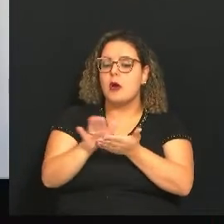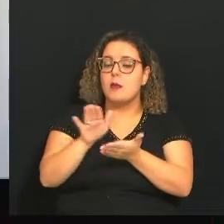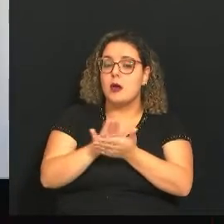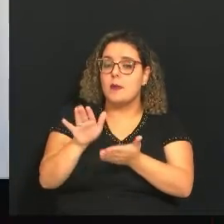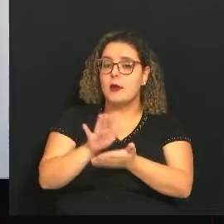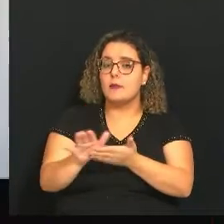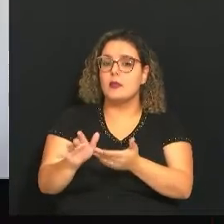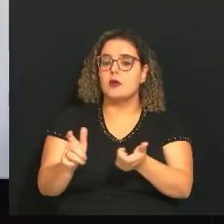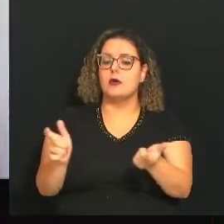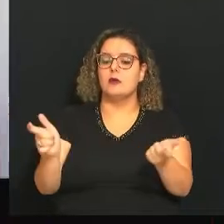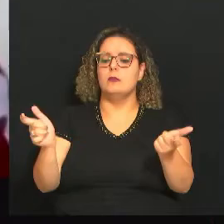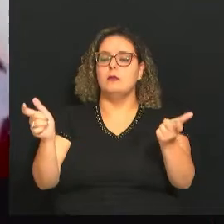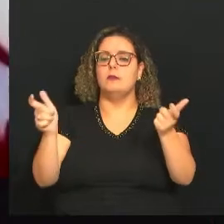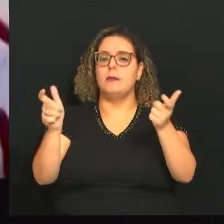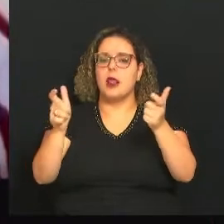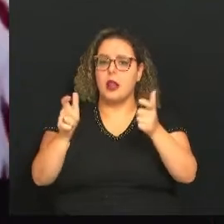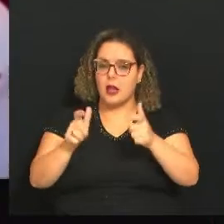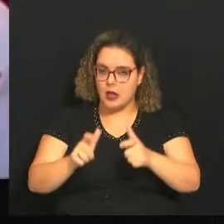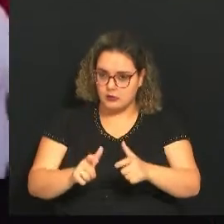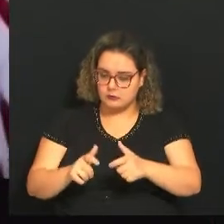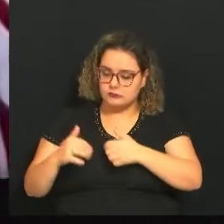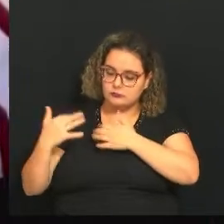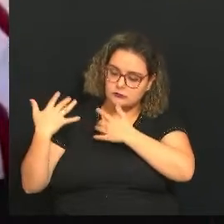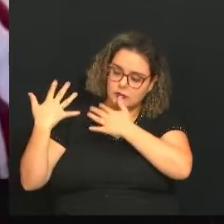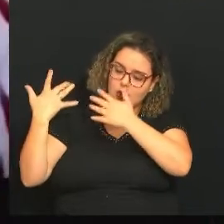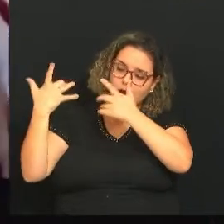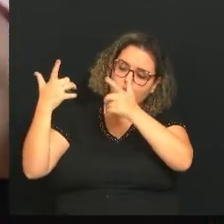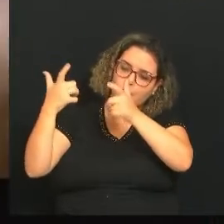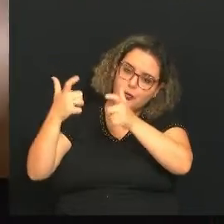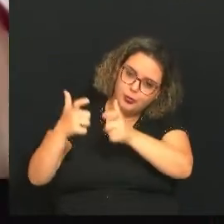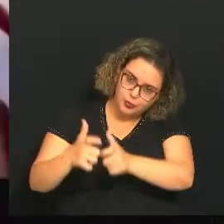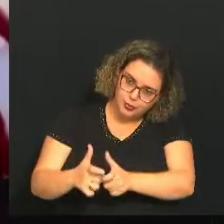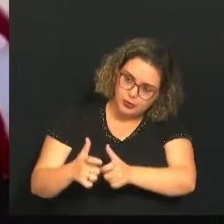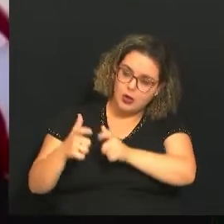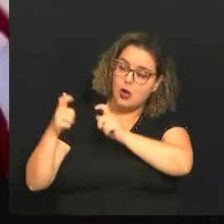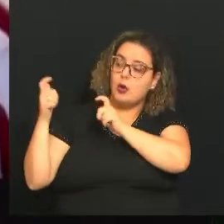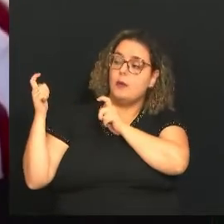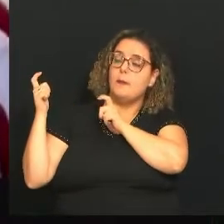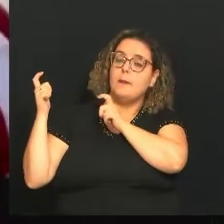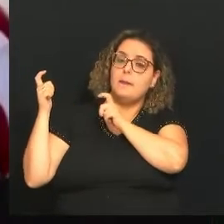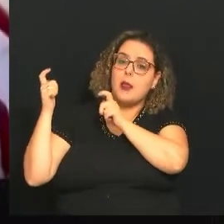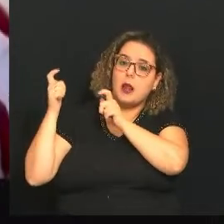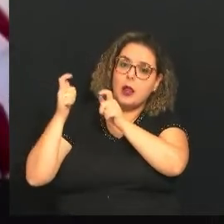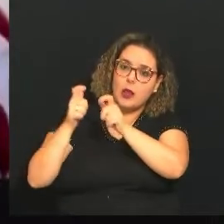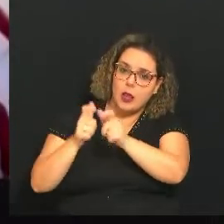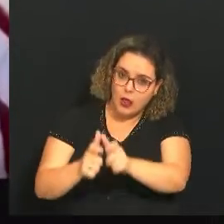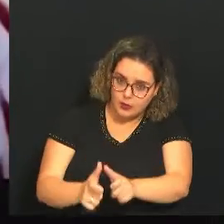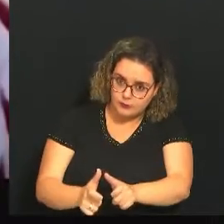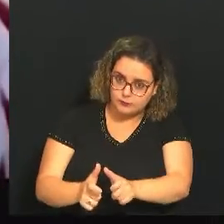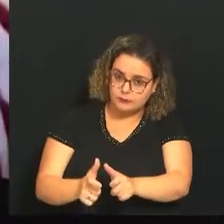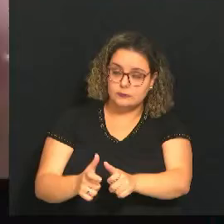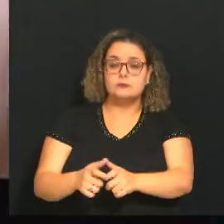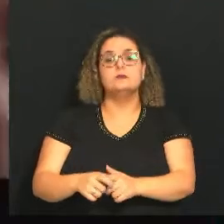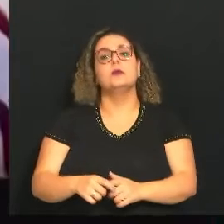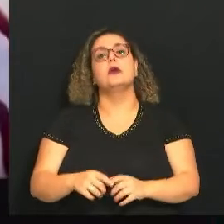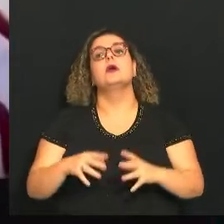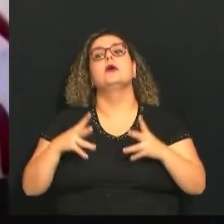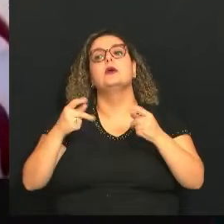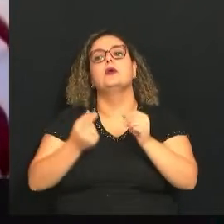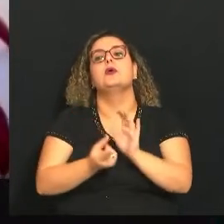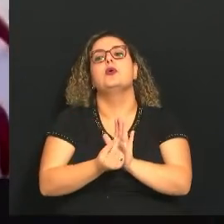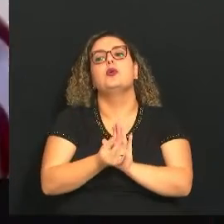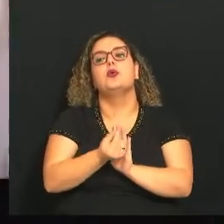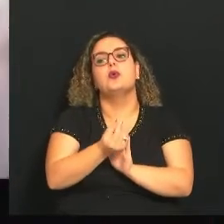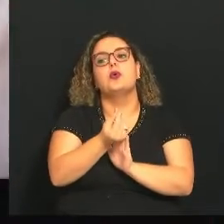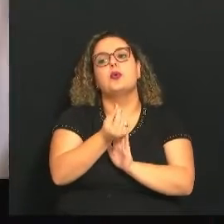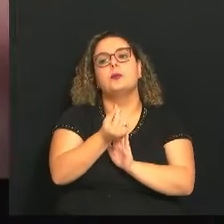né? E o gasto e a receita, de um modo geral, a receita, vamos dizer assim,